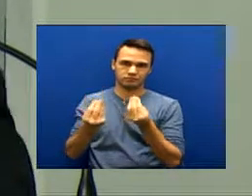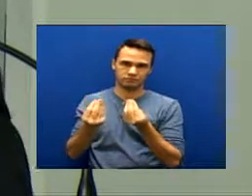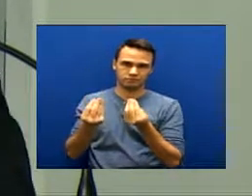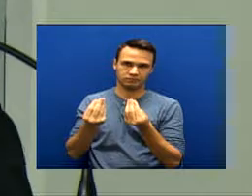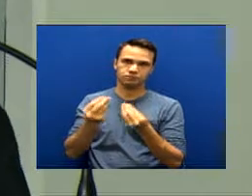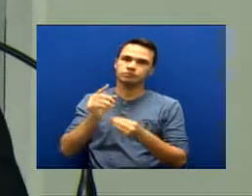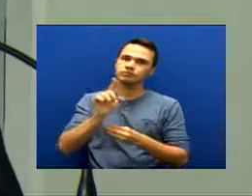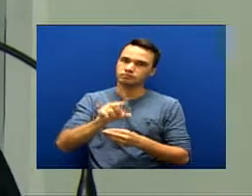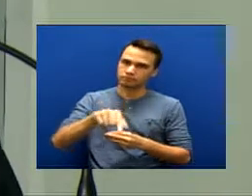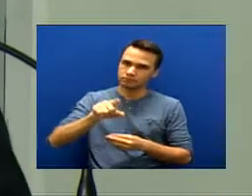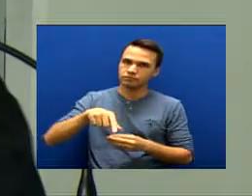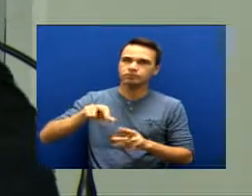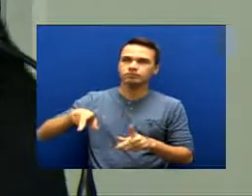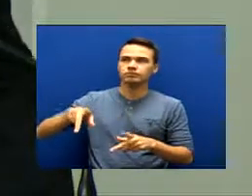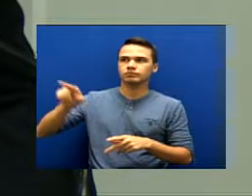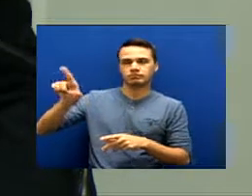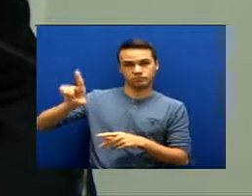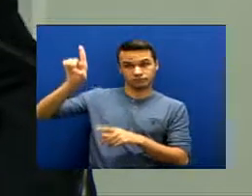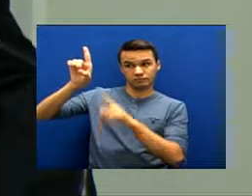ali ele estava seguro.